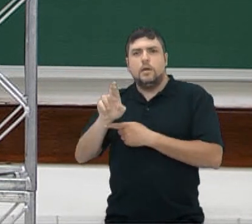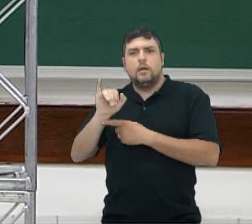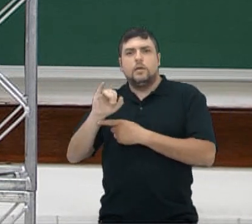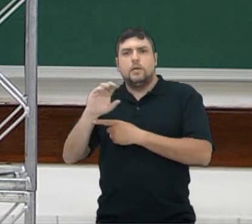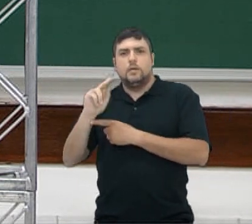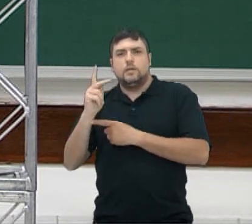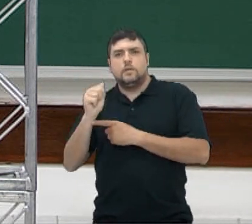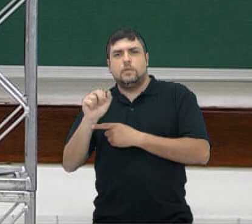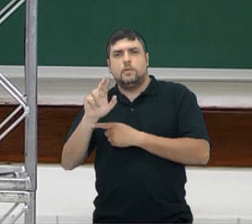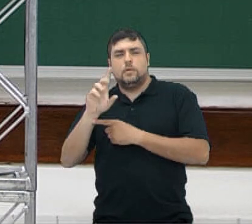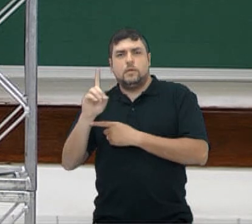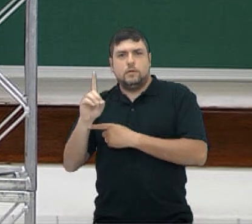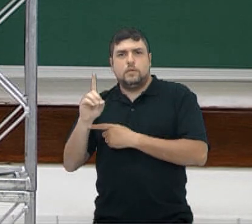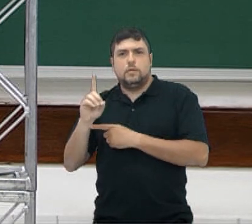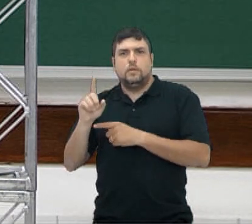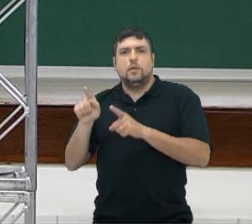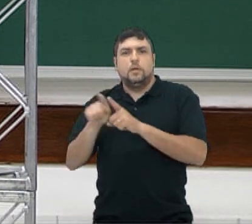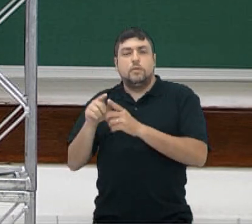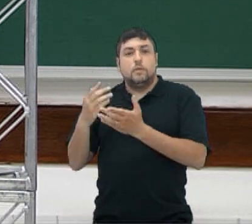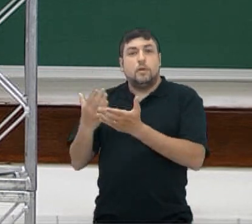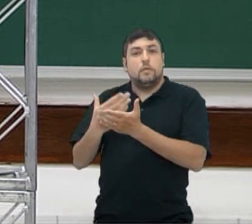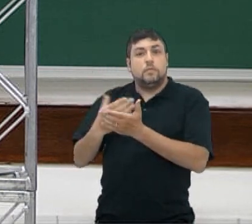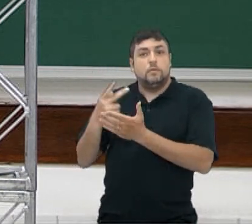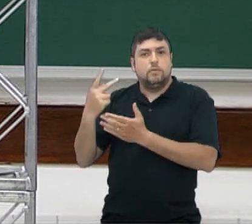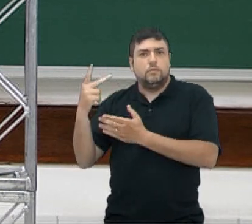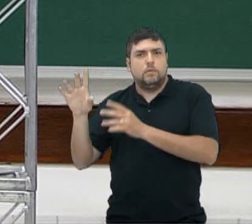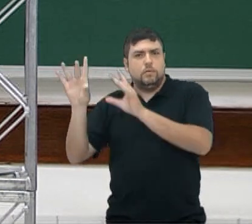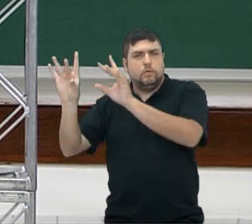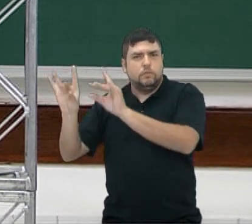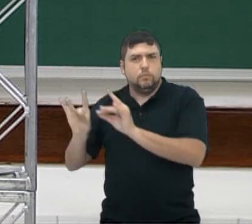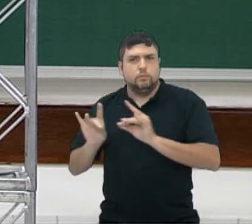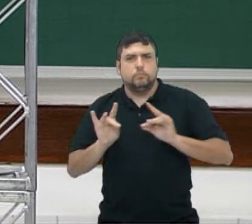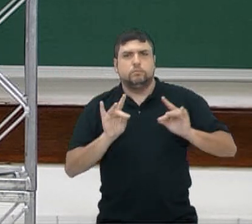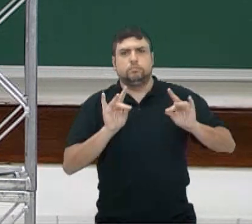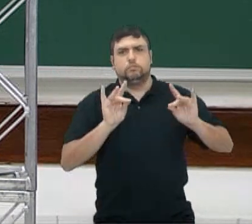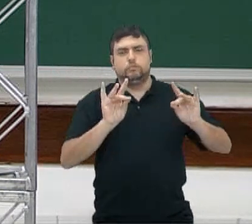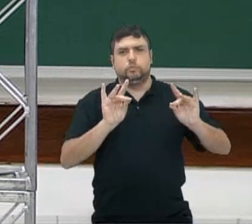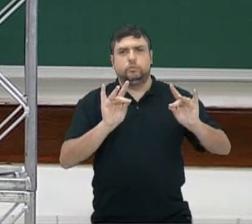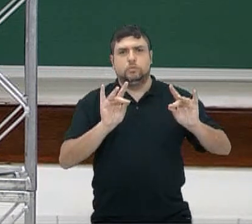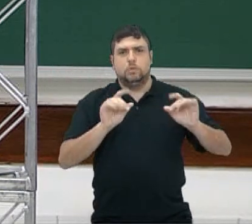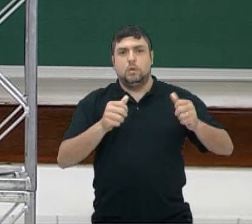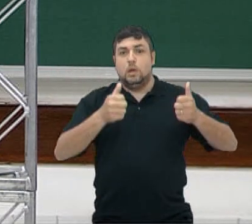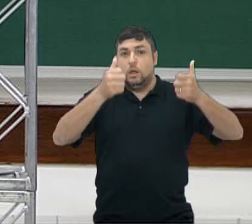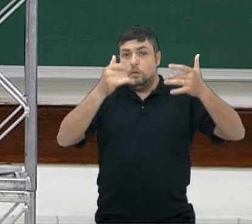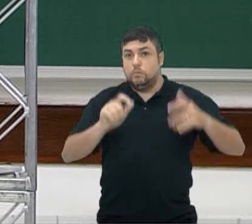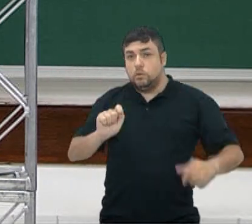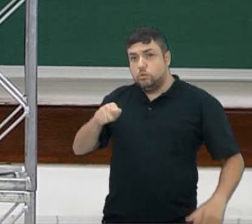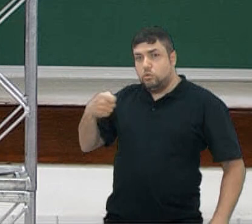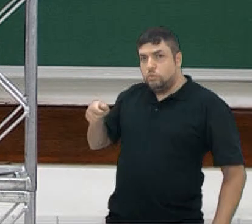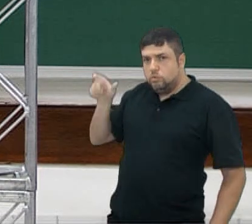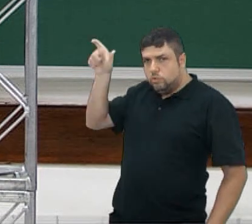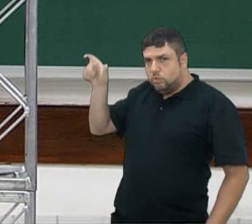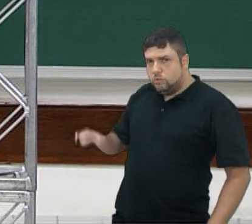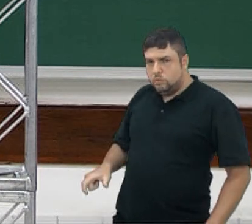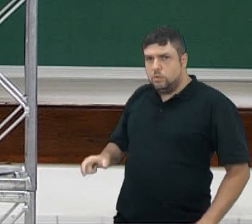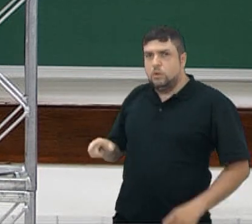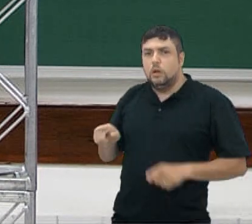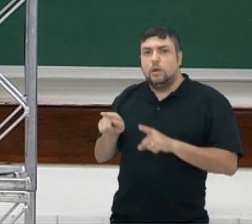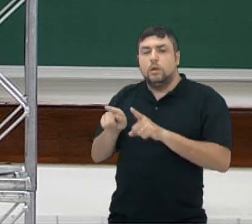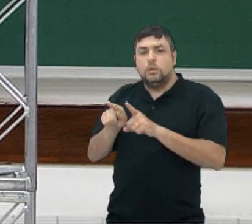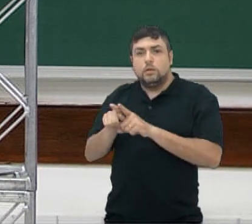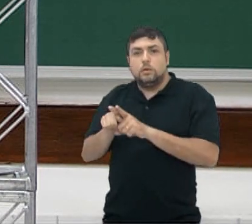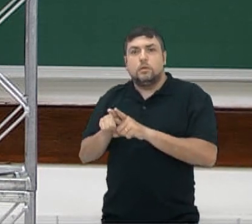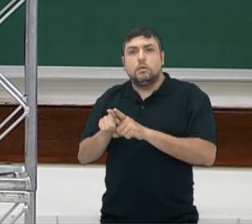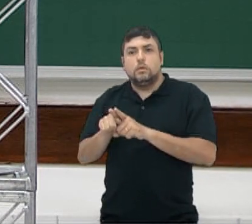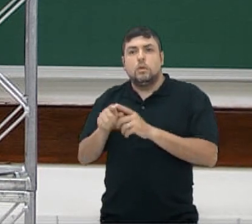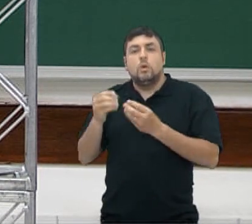livro que ele diz isso, né? A arte e seus objetos. E não só, ela fala do filósofo, fala do livro, ela ainda põe uma